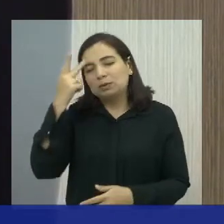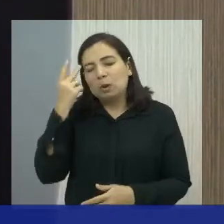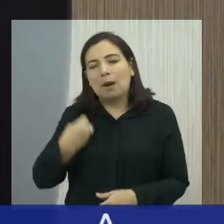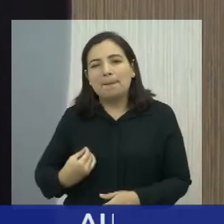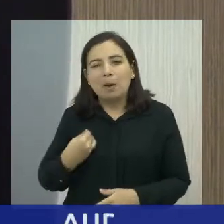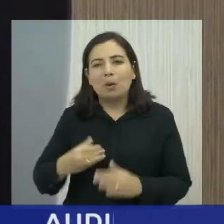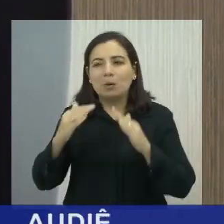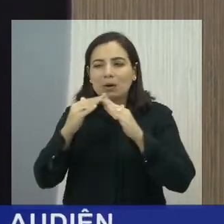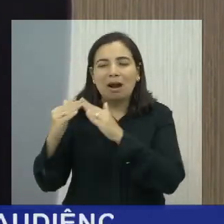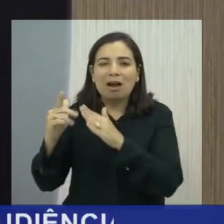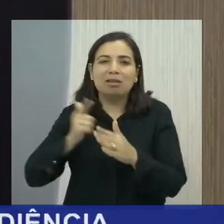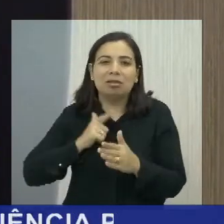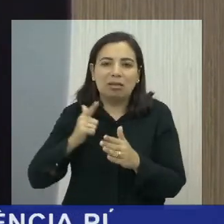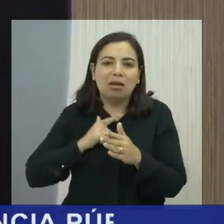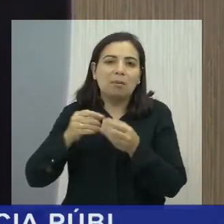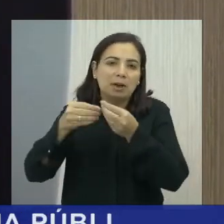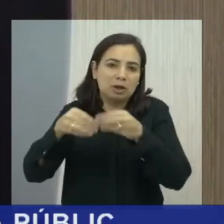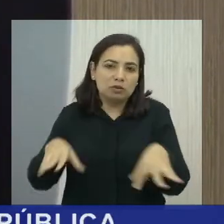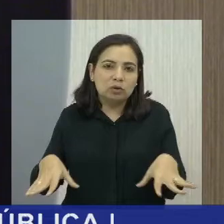muitas vezes